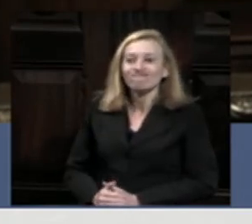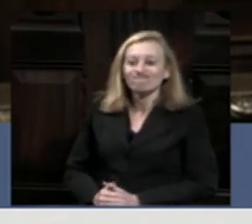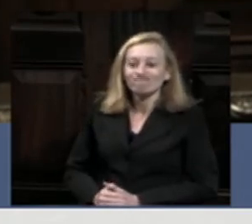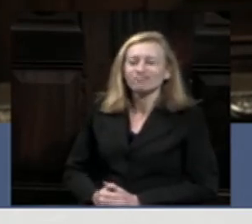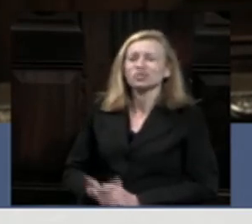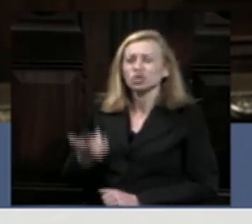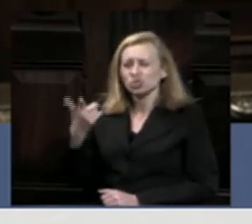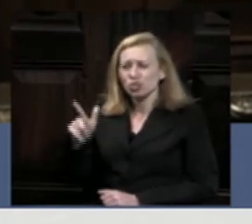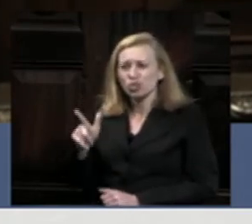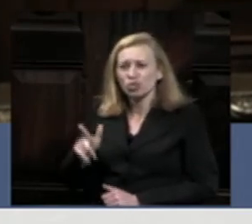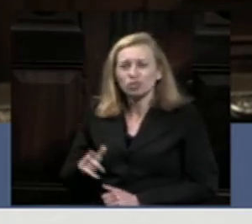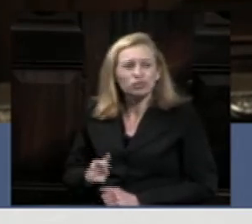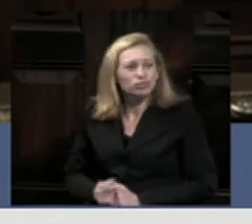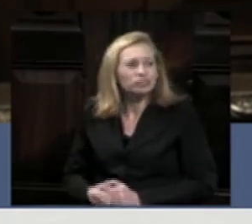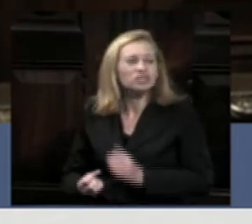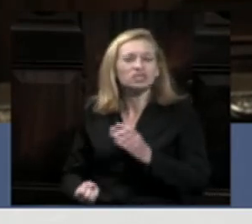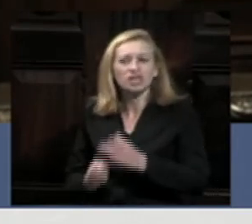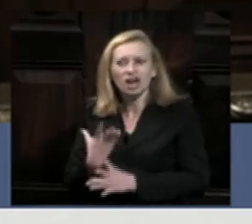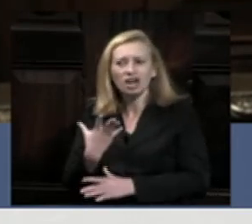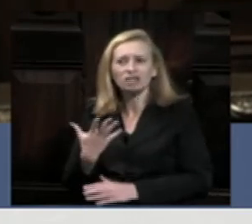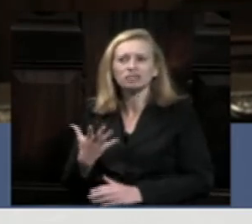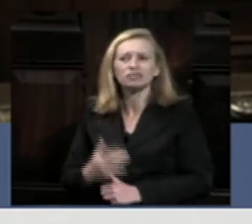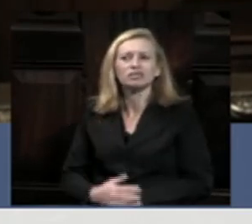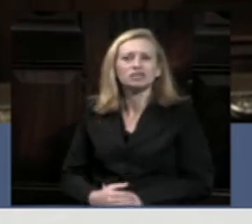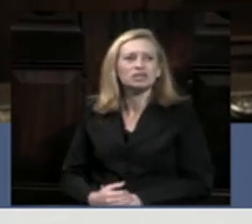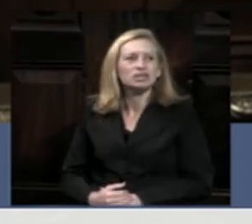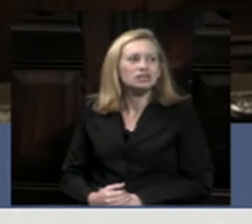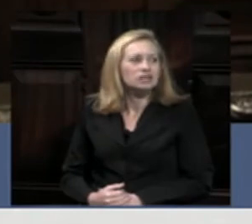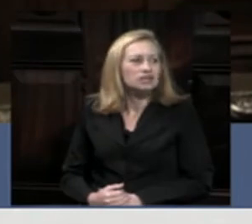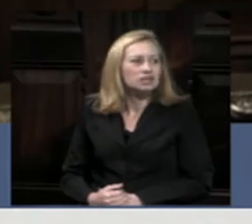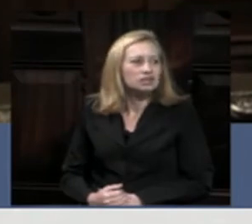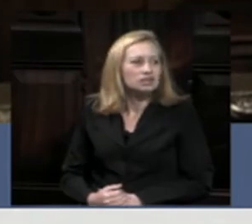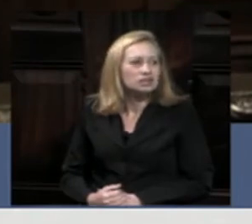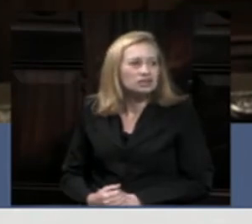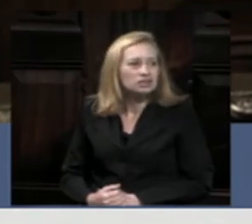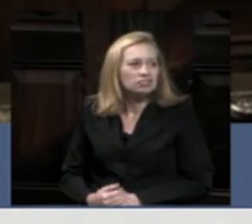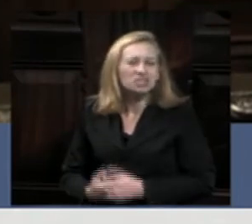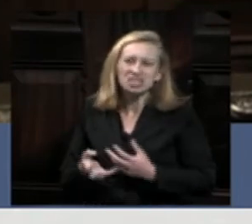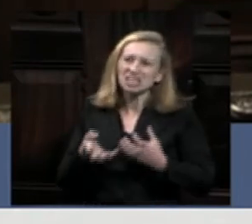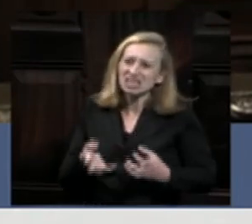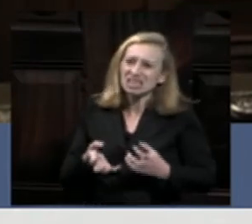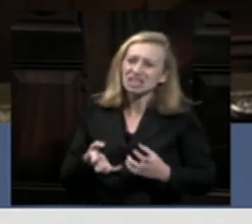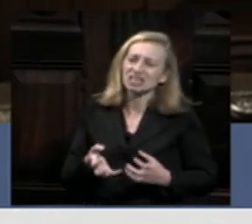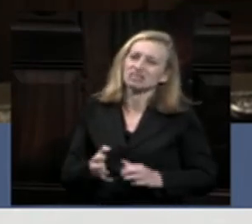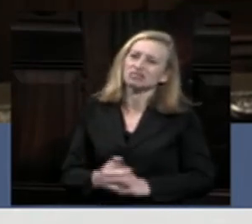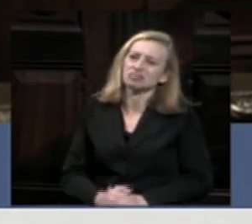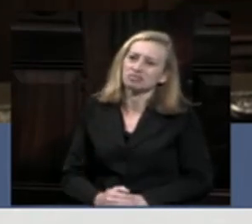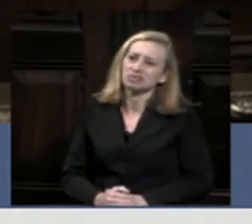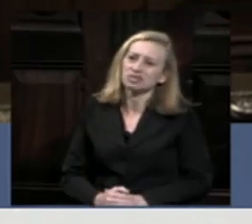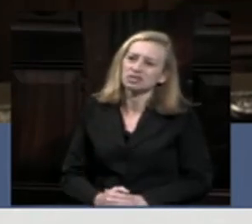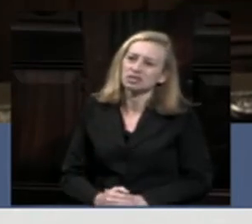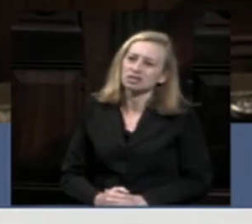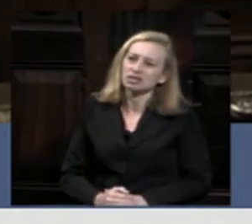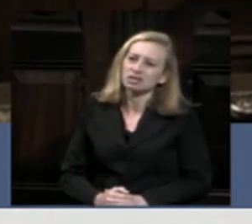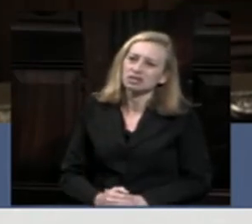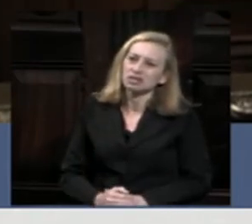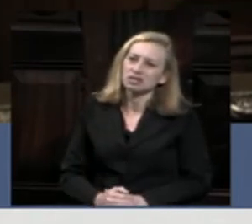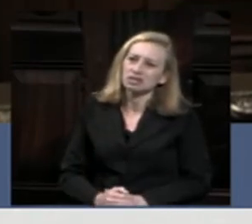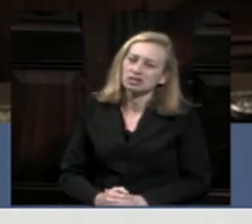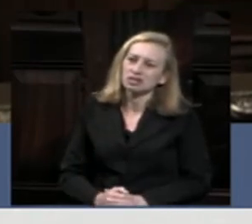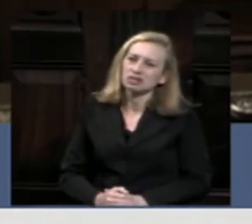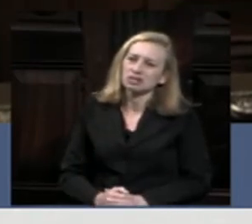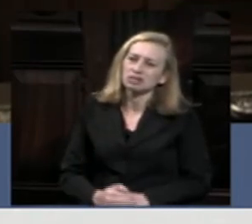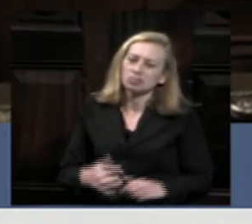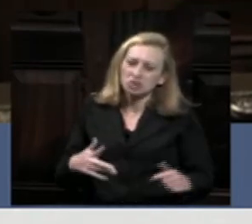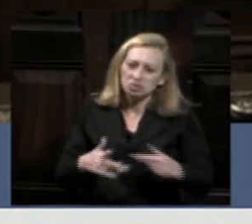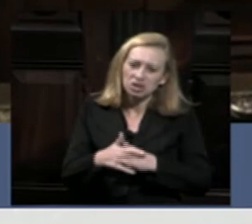fato criado para tentar conturbar ainda mais o cenário eleitoral no estado do Rio